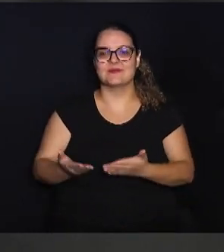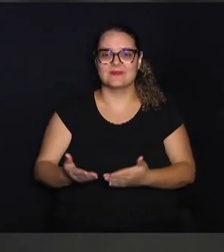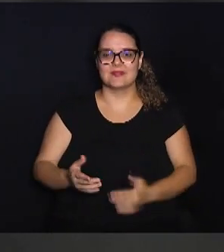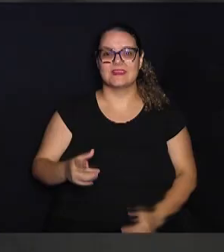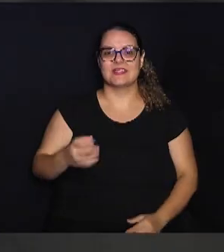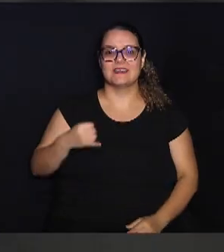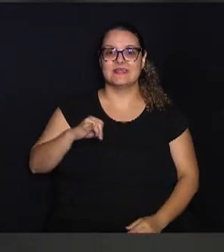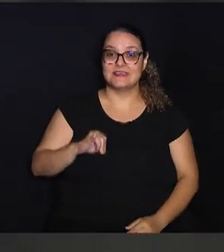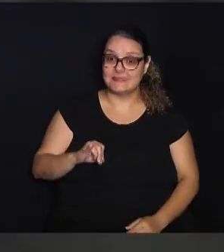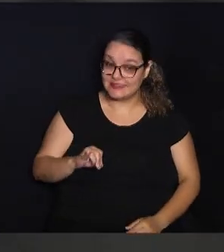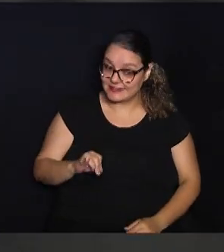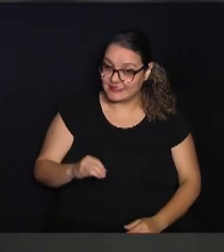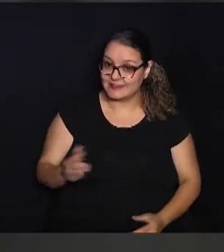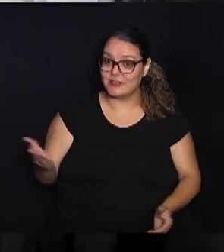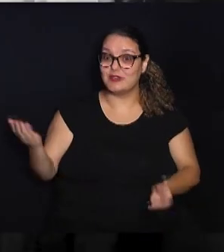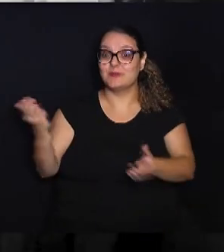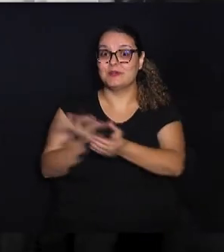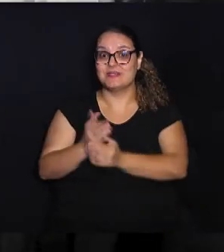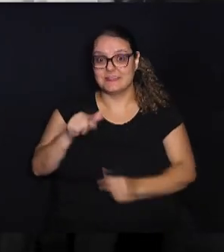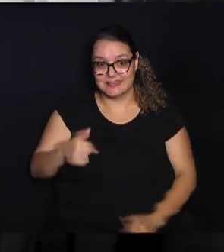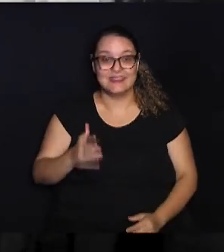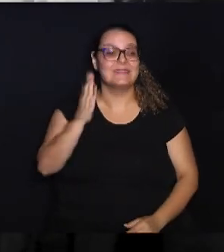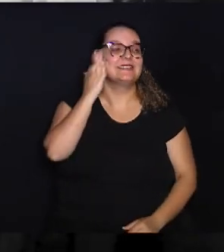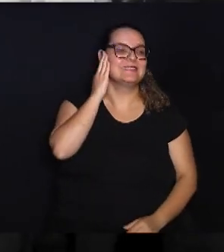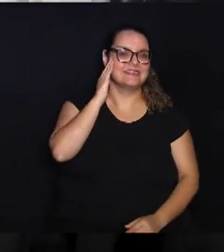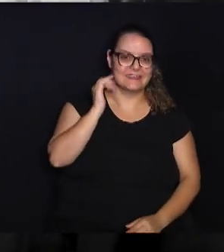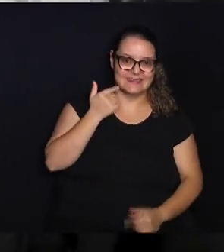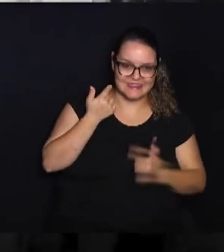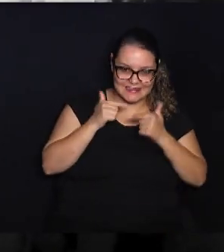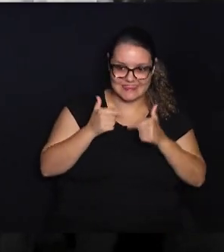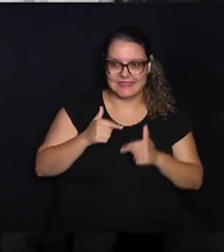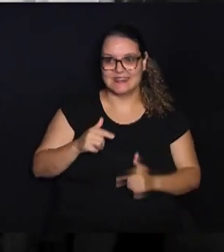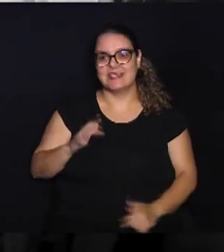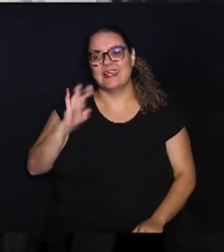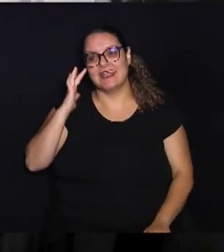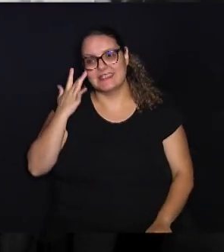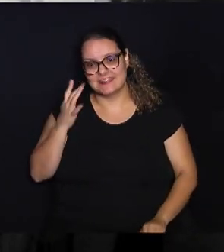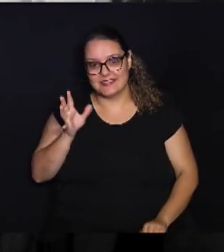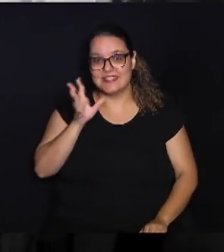de processo depois. Entendi. Então acho que vai mais demorar para o advogado